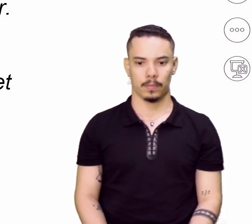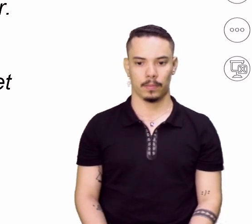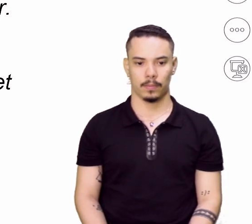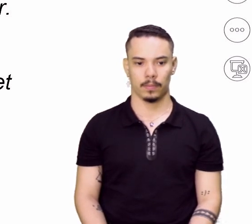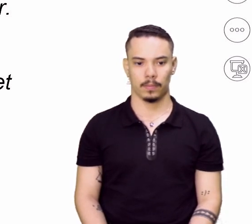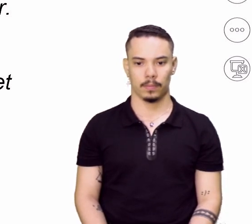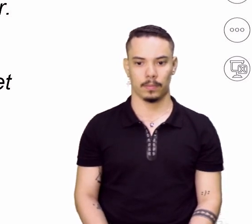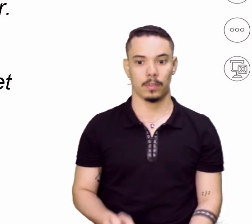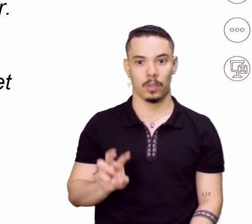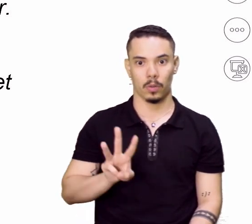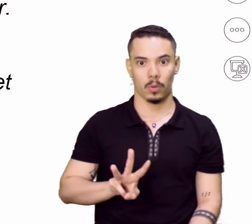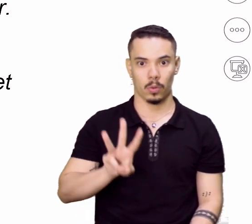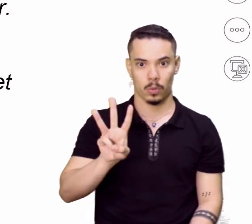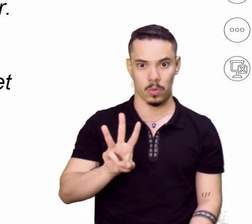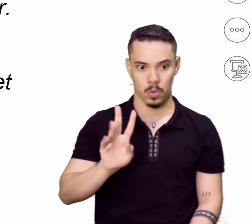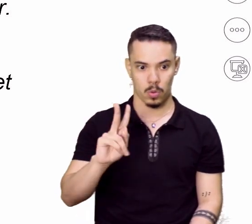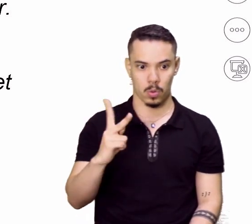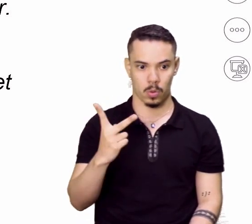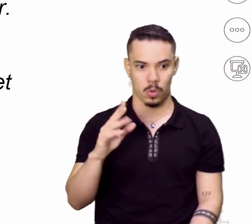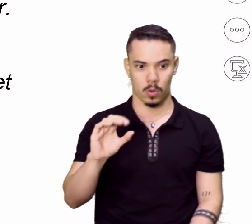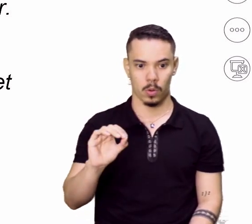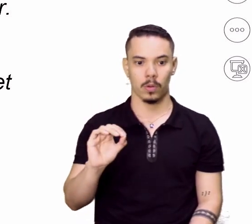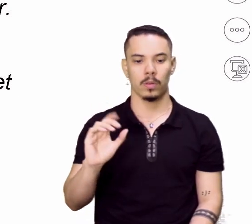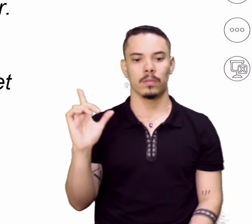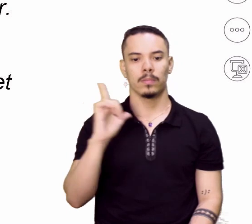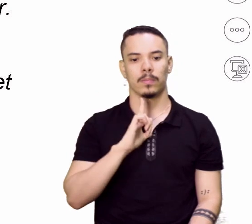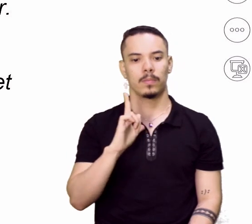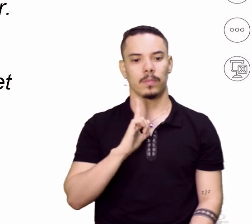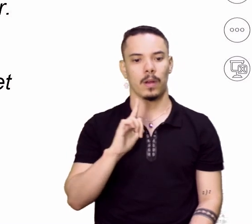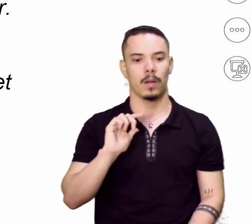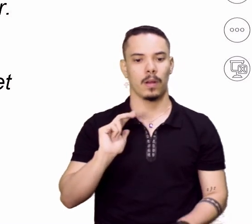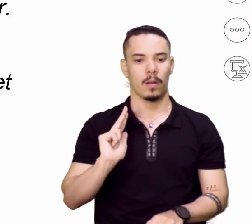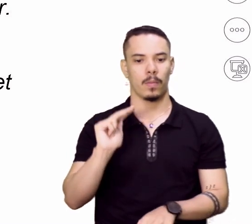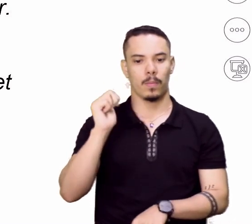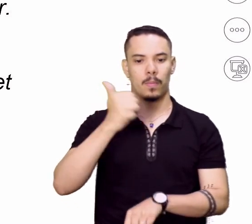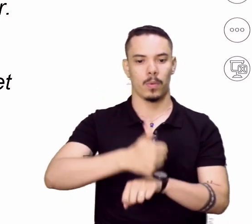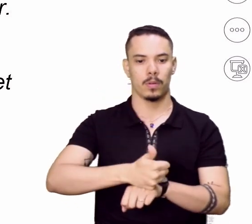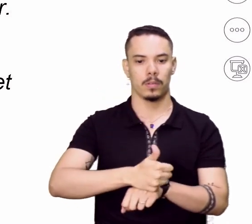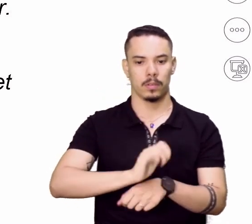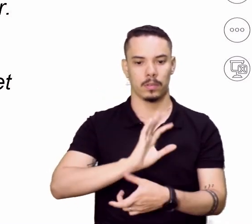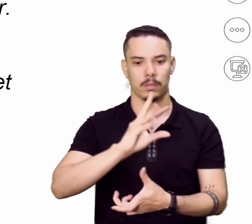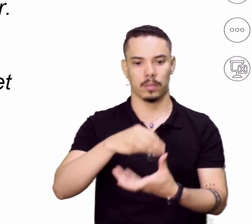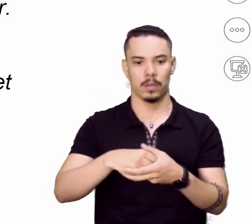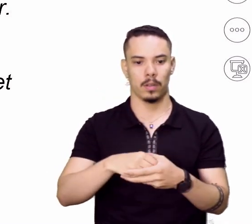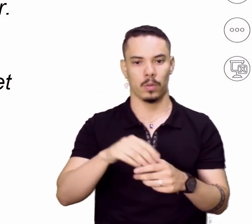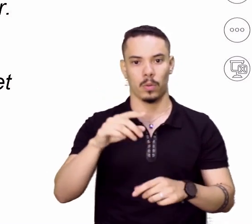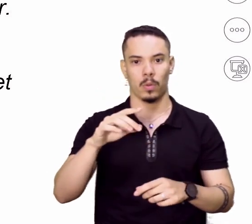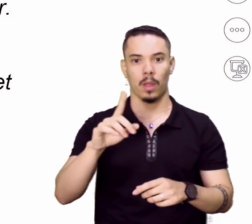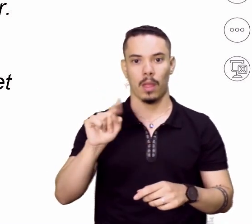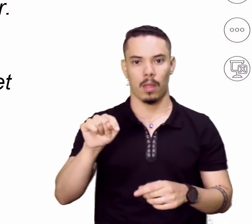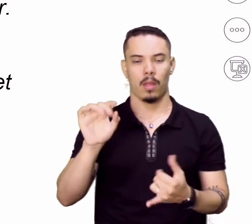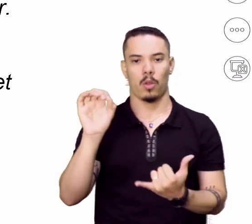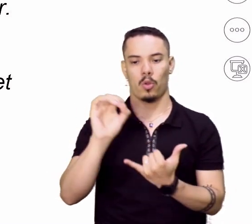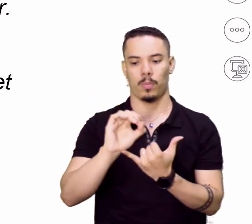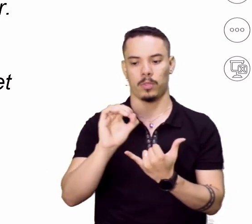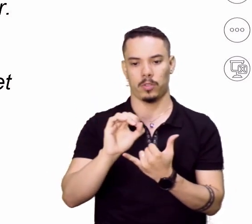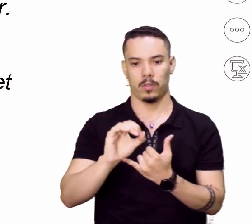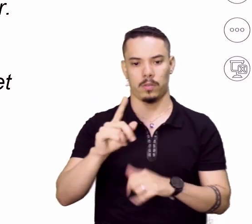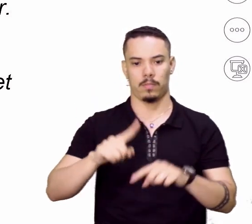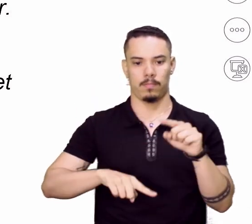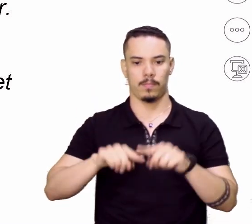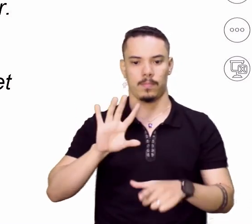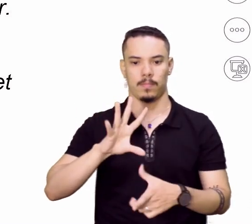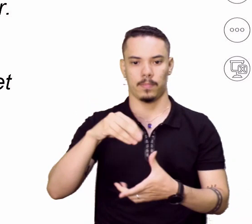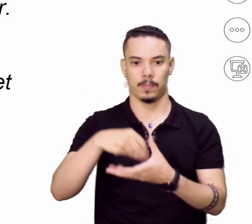que o who ocupa a posição de objeto na frase. Então, ele